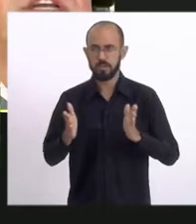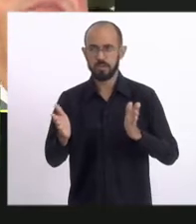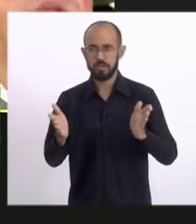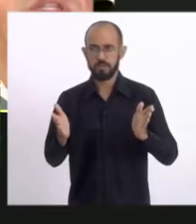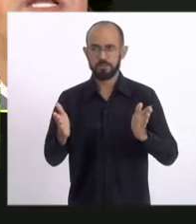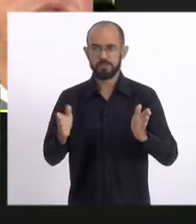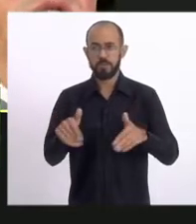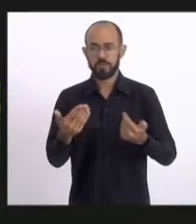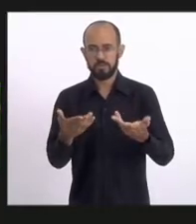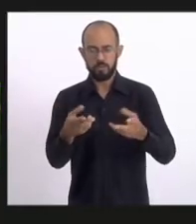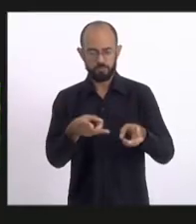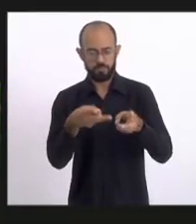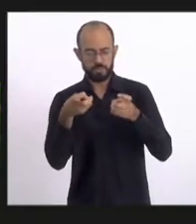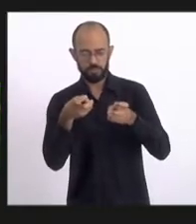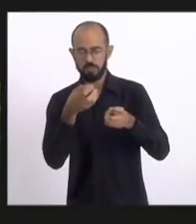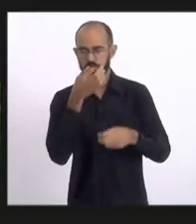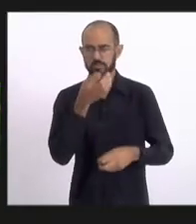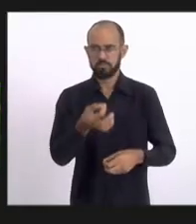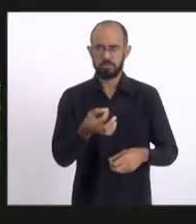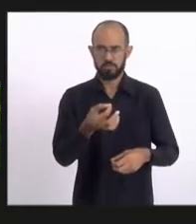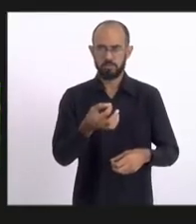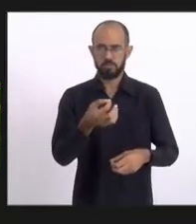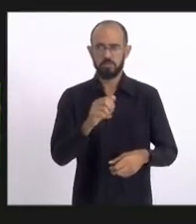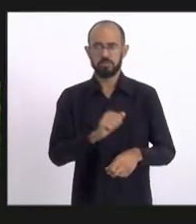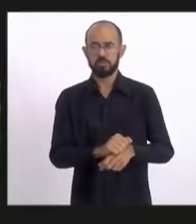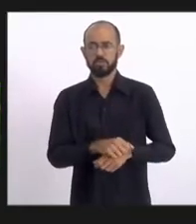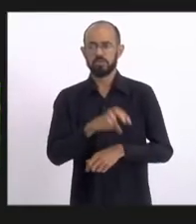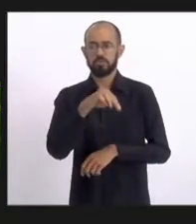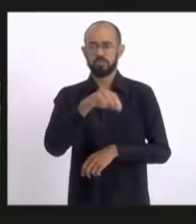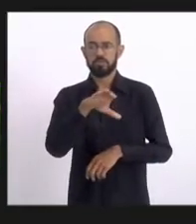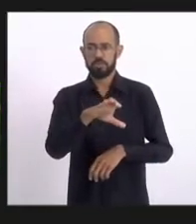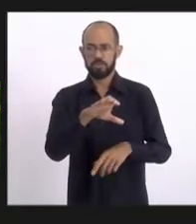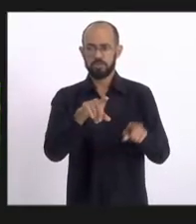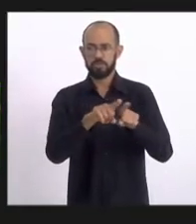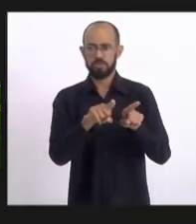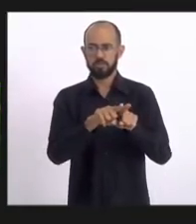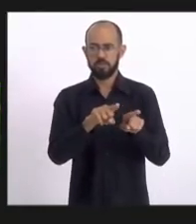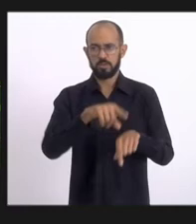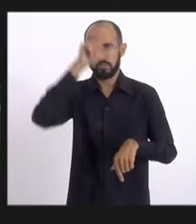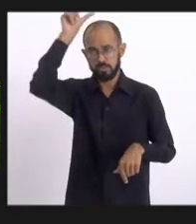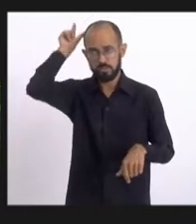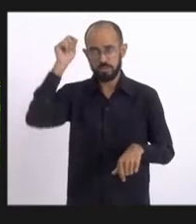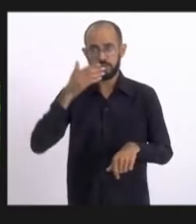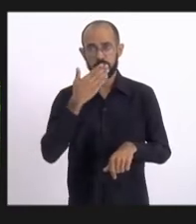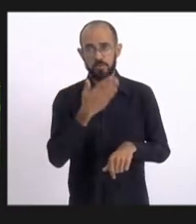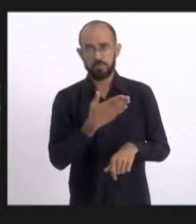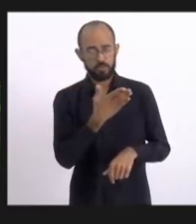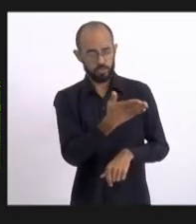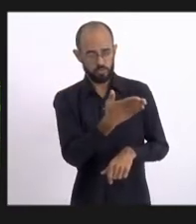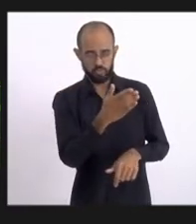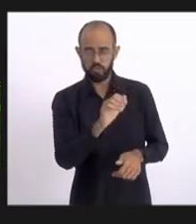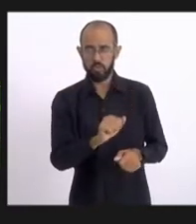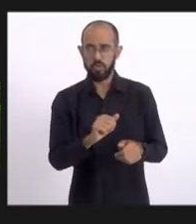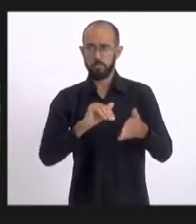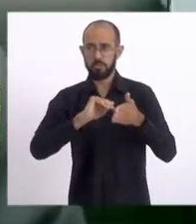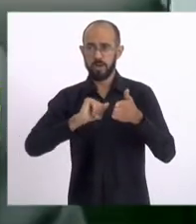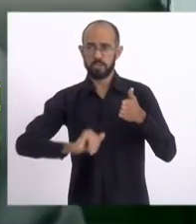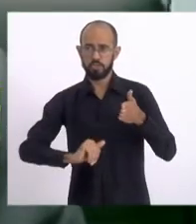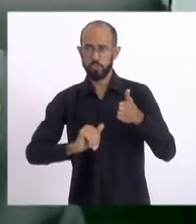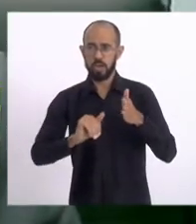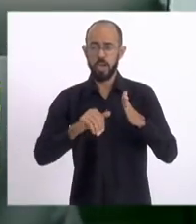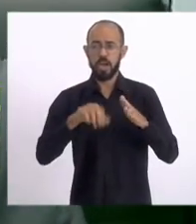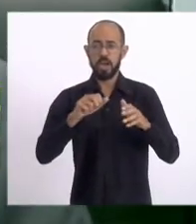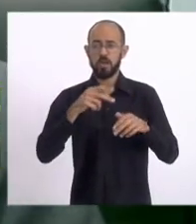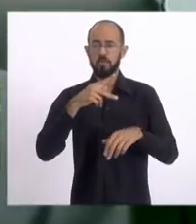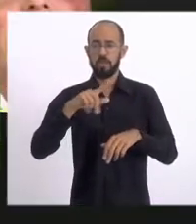Ouvindo aí as ponderações do Mink e do Luiz Paulo, eu vou pedir a Vossa Excelência para tirar o projeto de pauta para